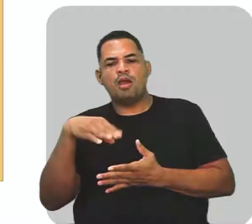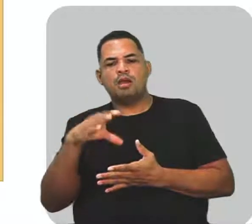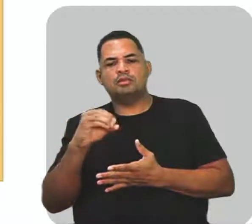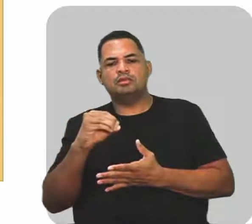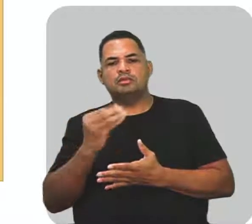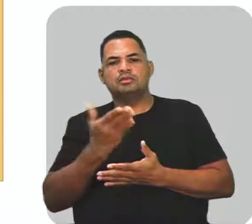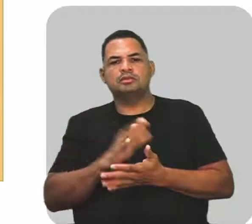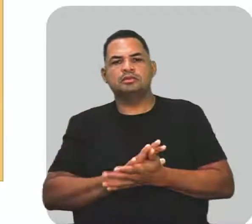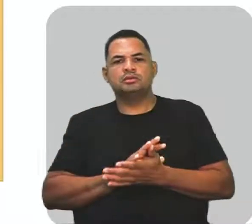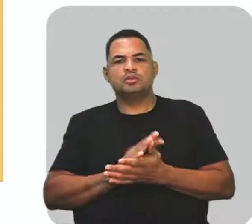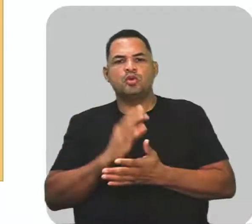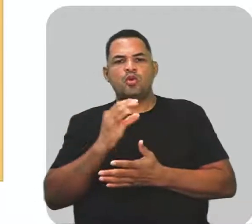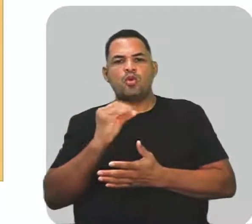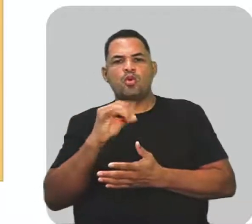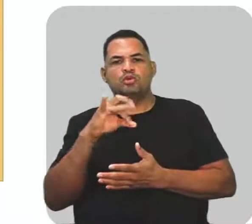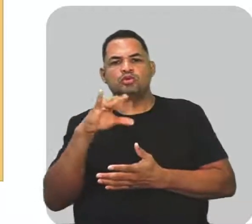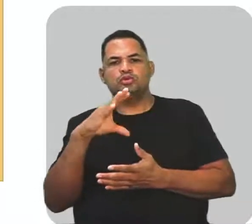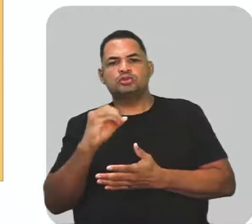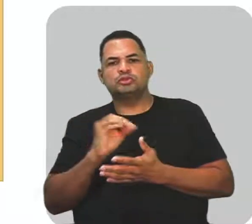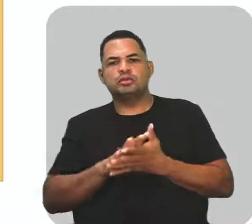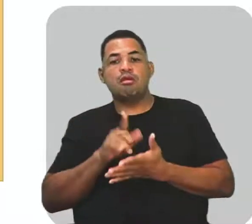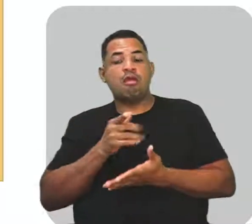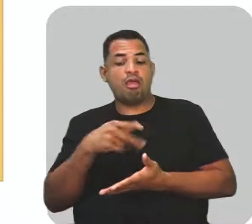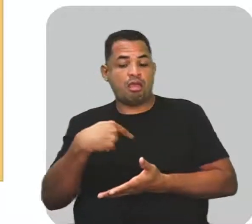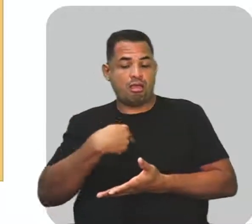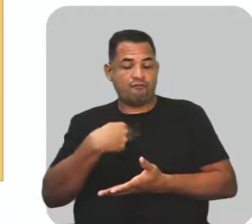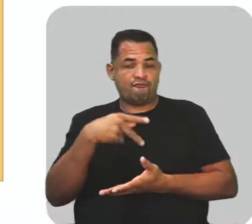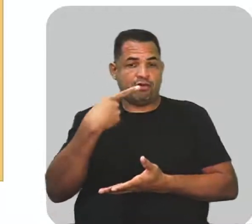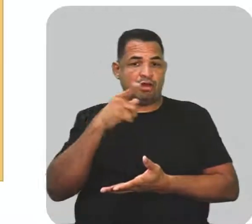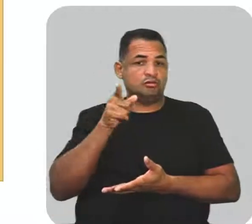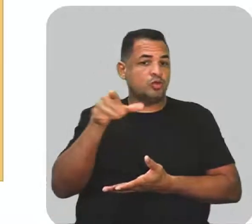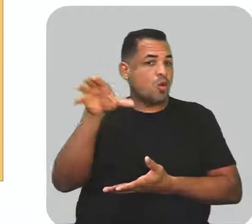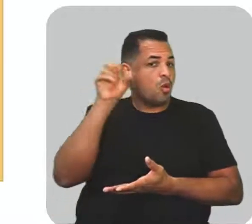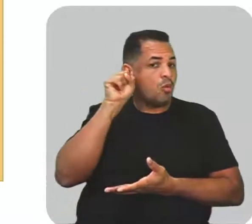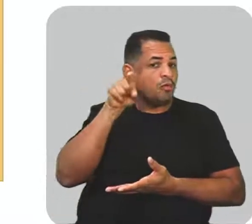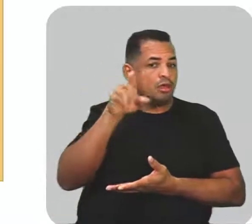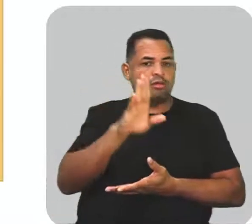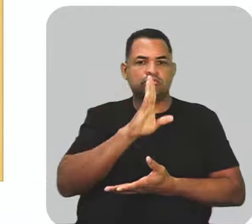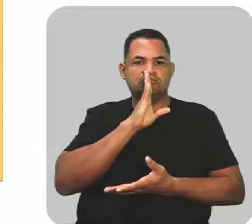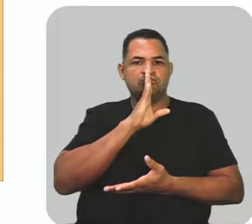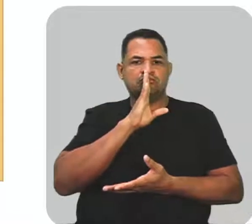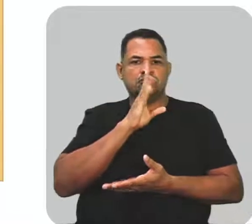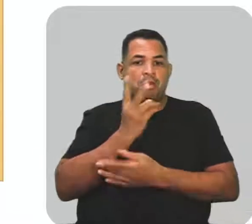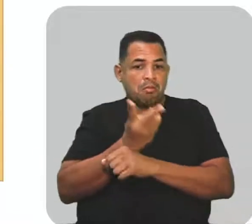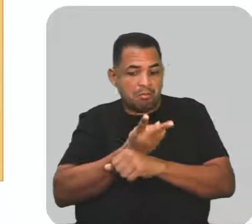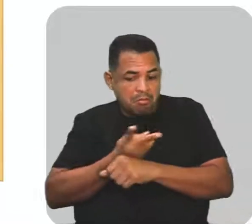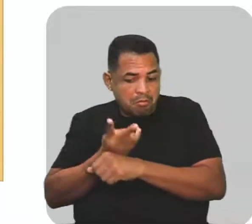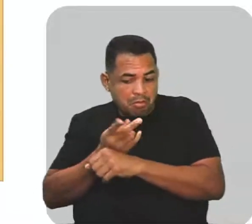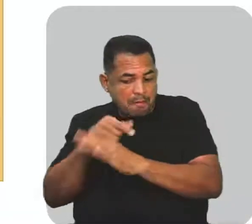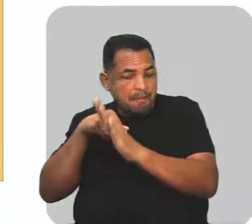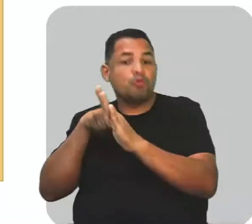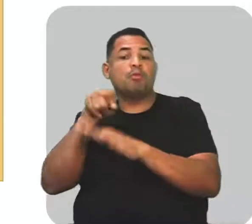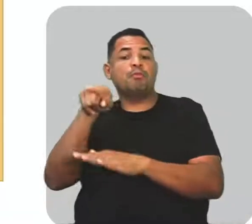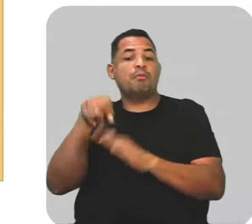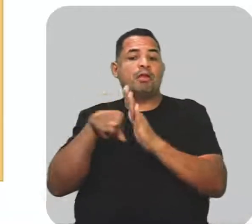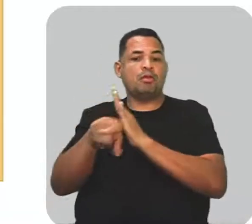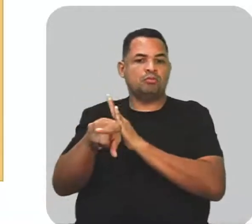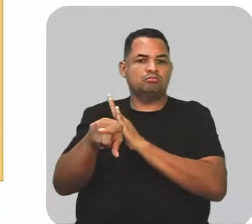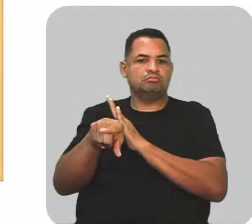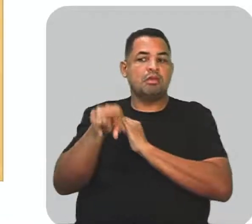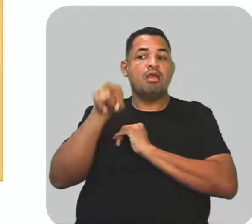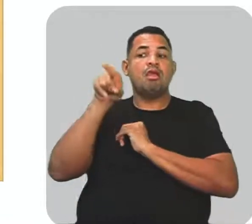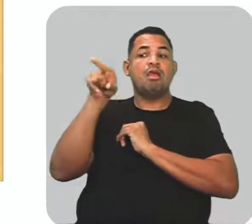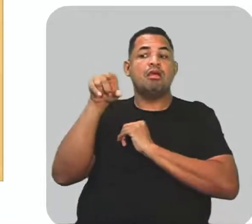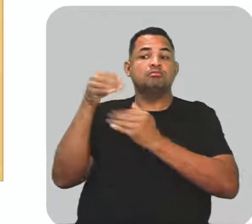Conjunção. Eu falo, tu ouves, ele cala. Eu procuro, tu indagas, ele